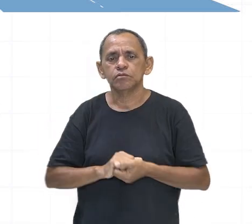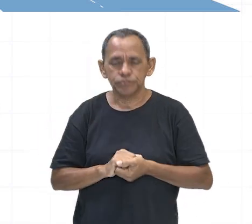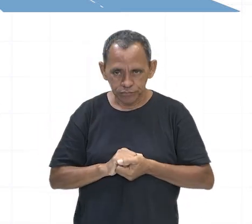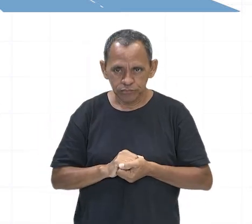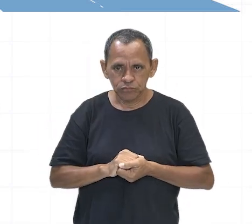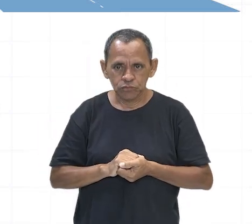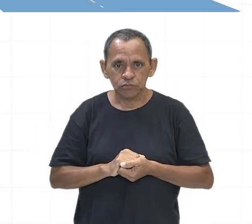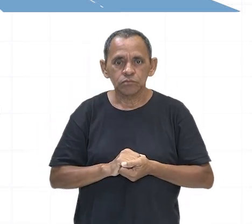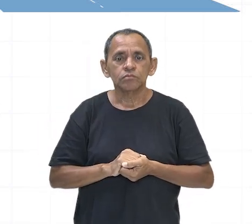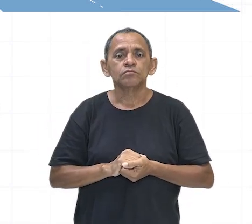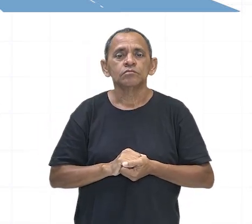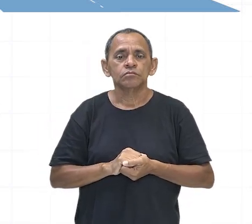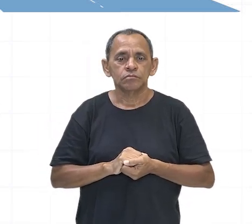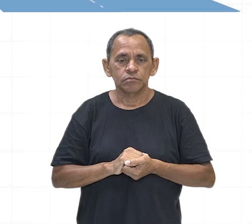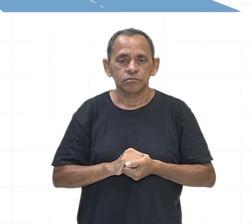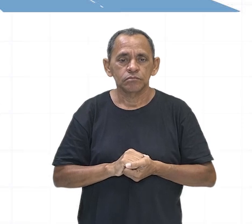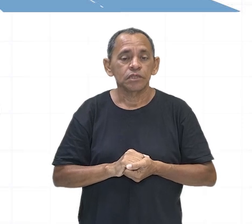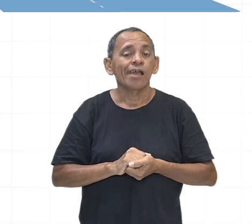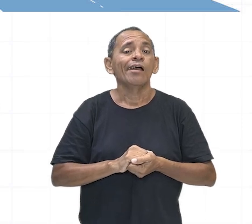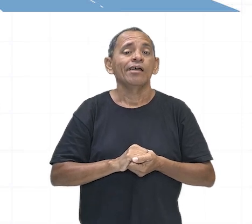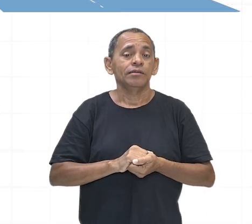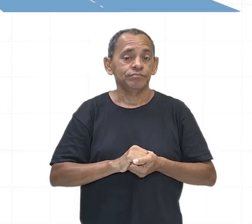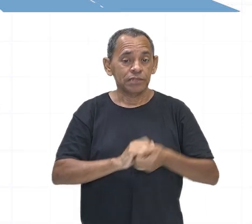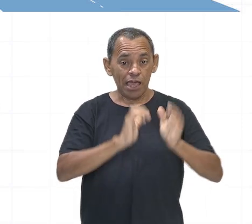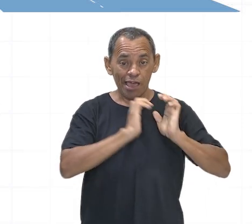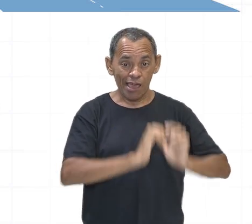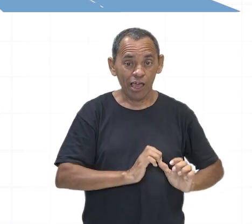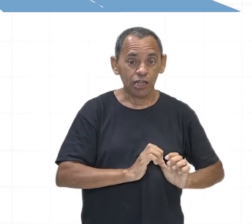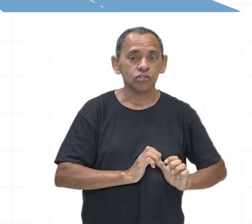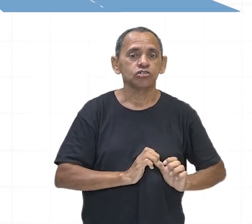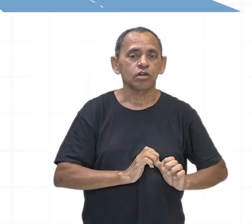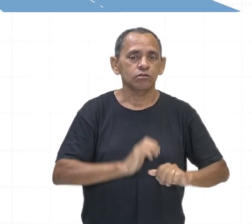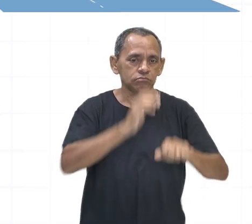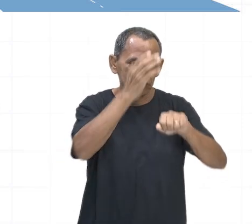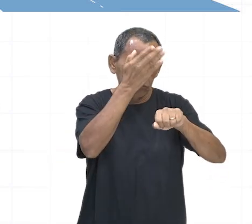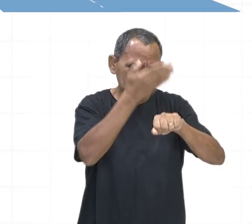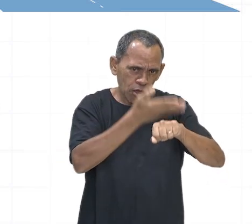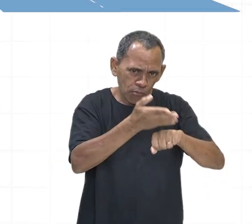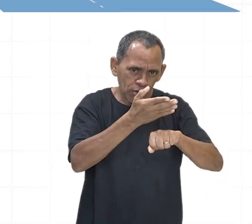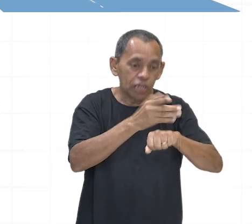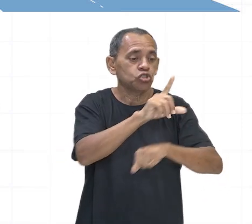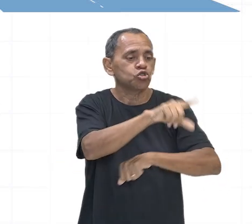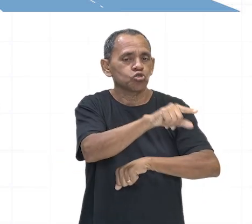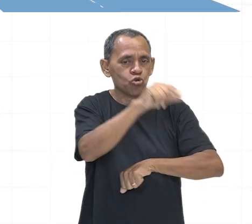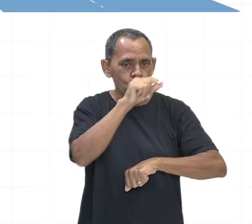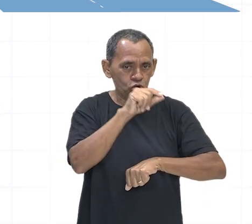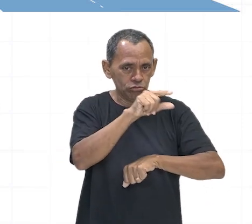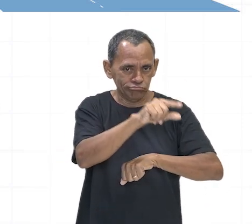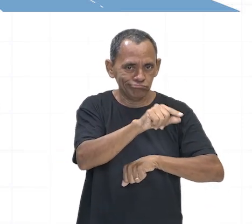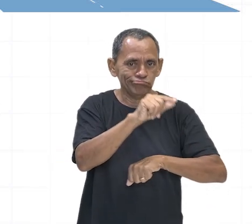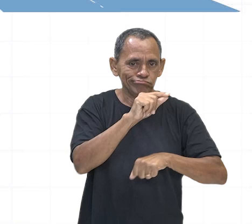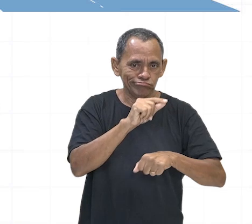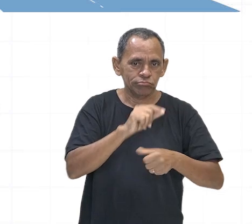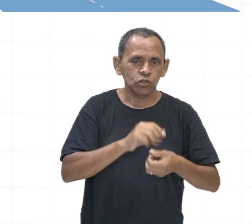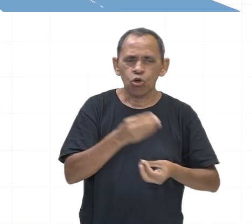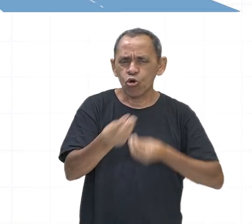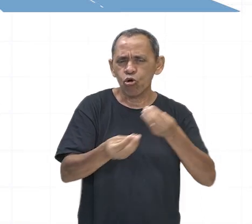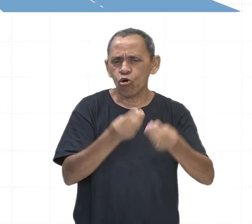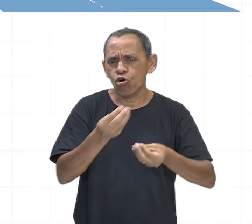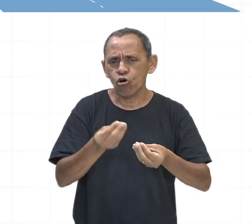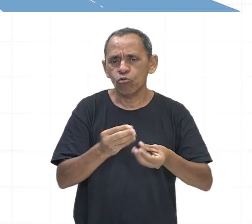reflexão. Enquanto que a ética escolhe a melhor ação a ser feita, tendo como objeto